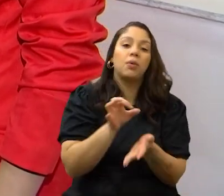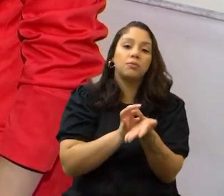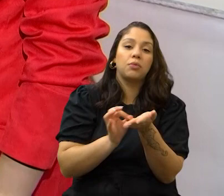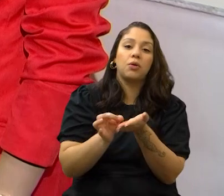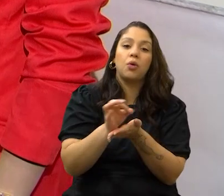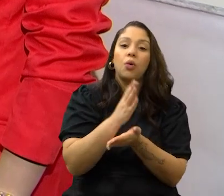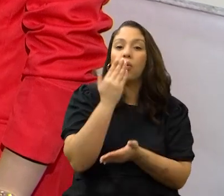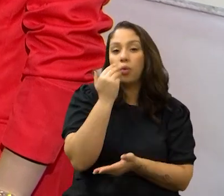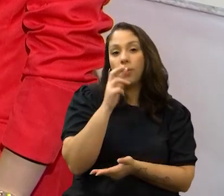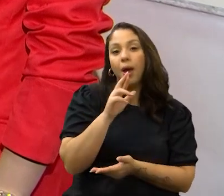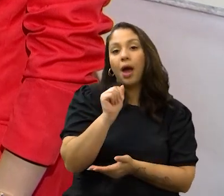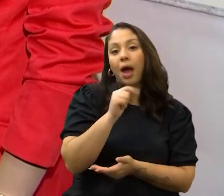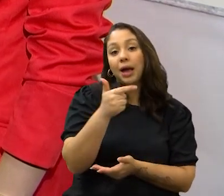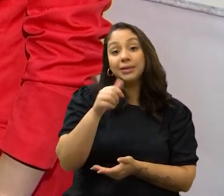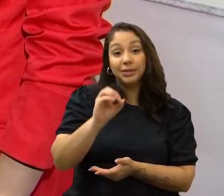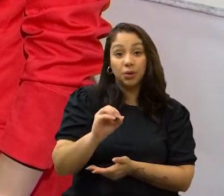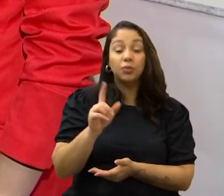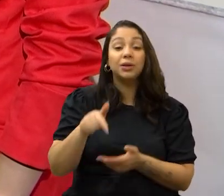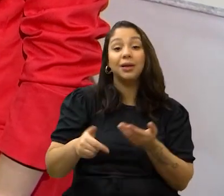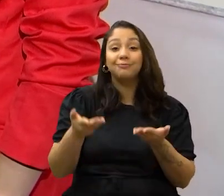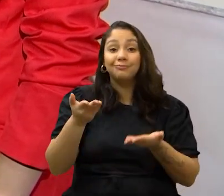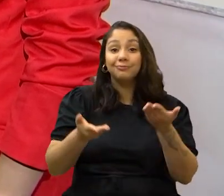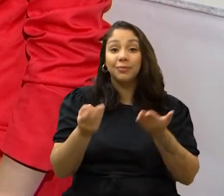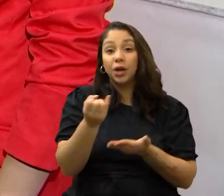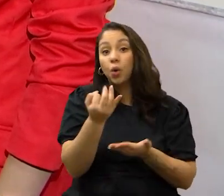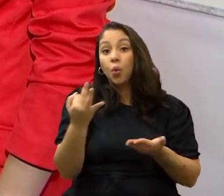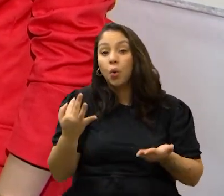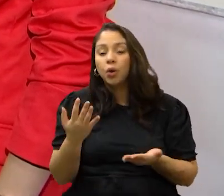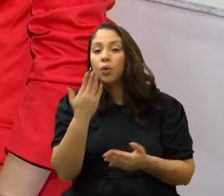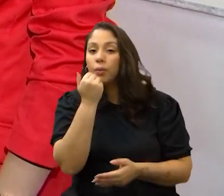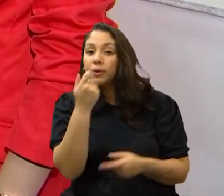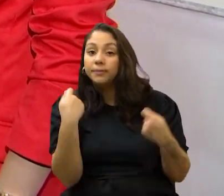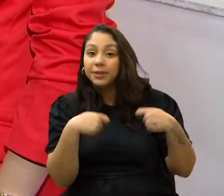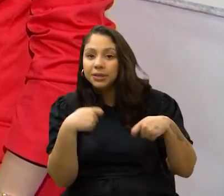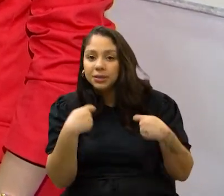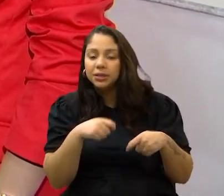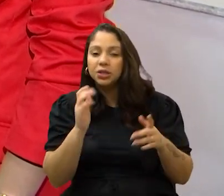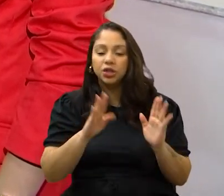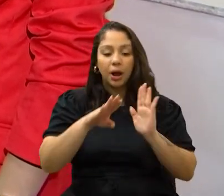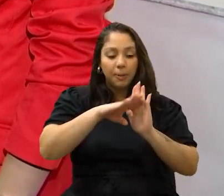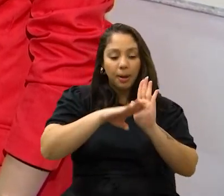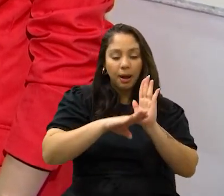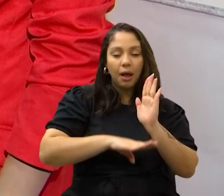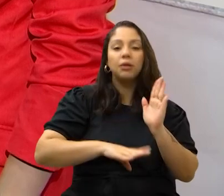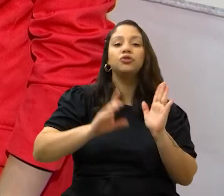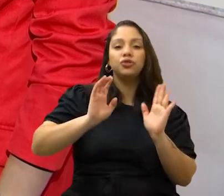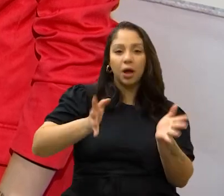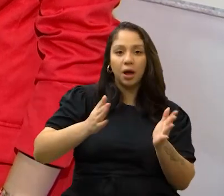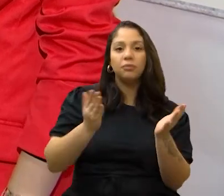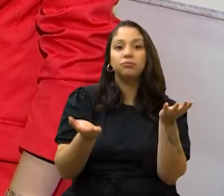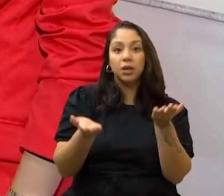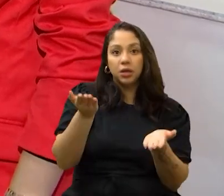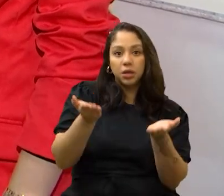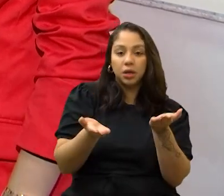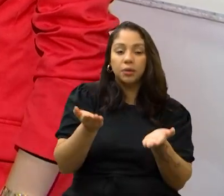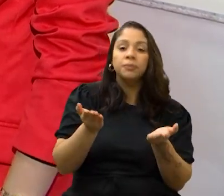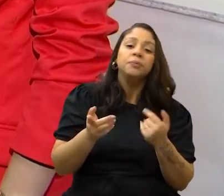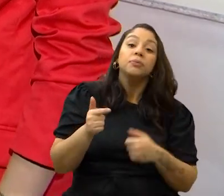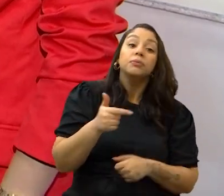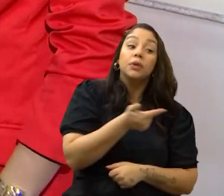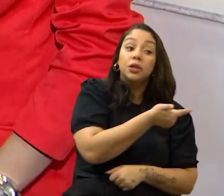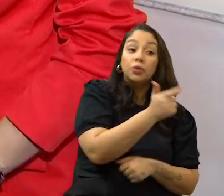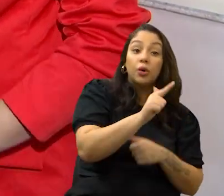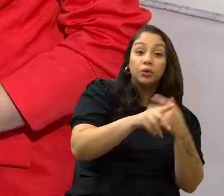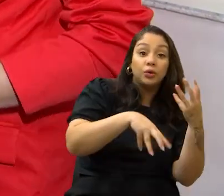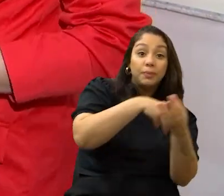ração extrusada, que é uma ração balanceada com todas as necessidades desse animal, e o mix de semente, ele é como se fosse